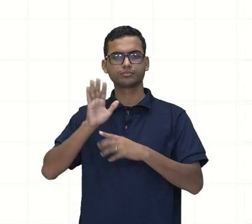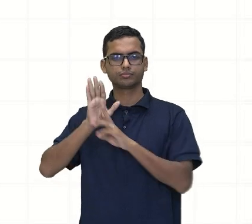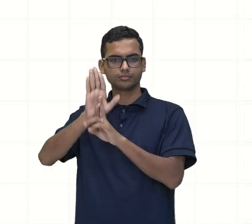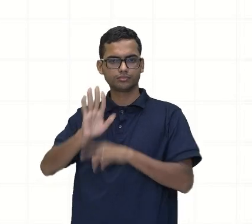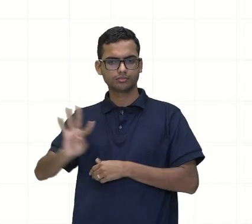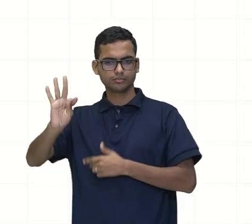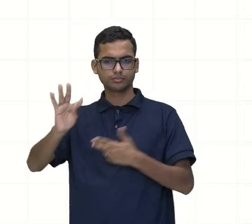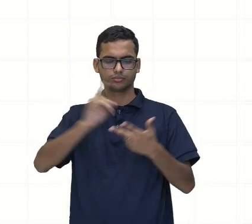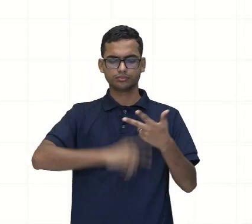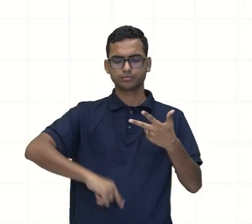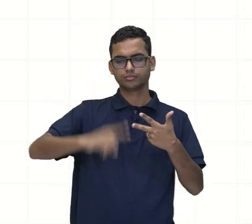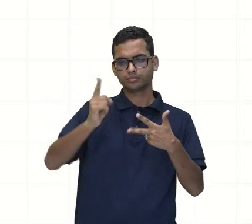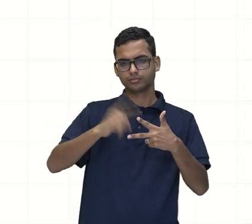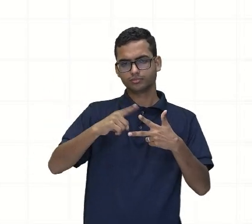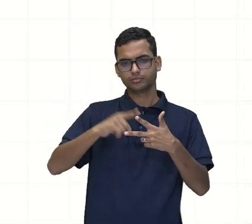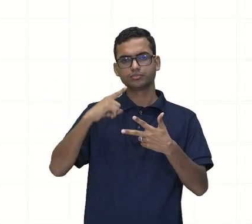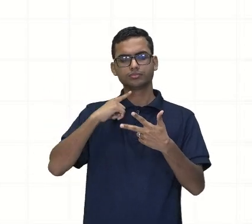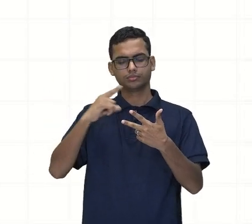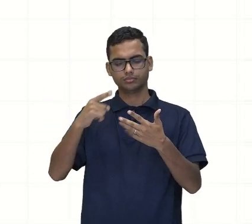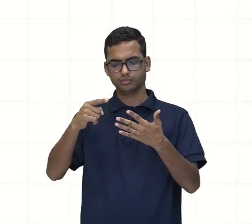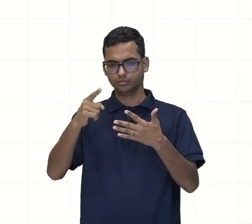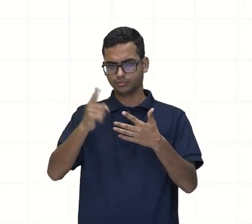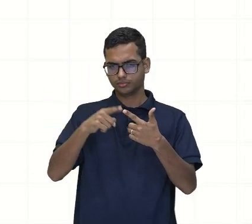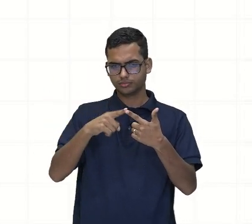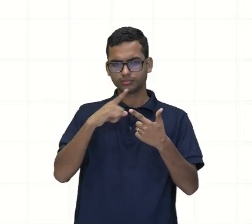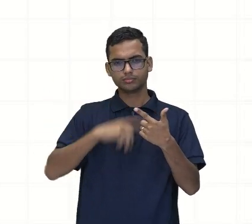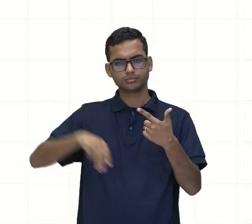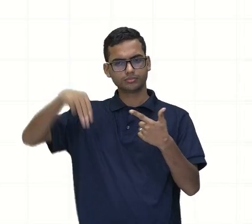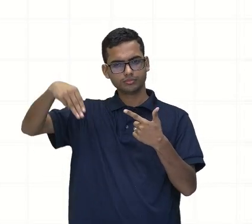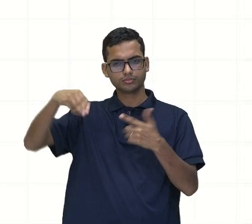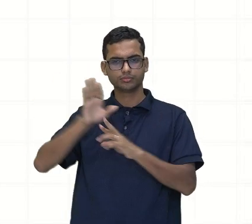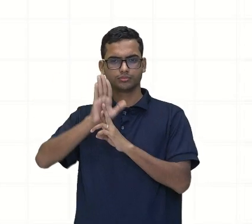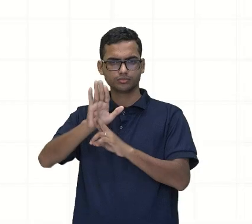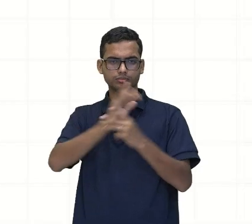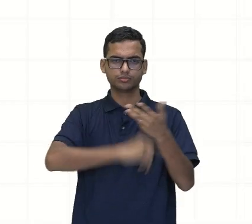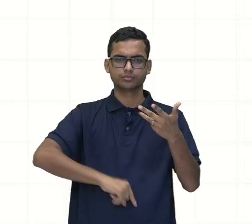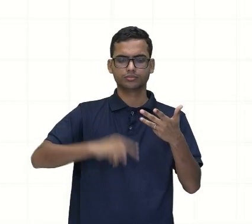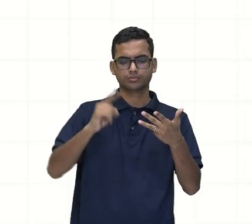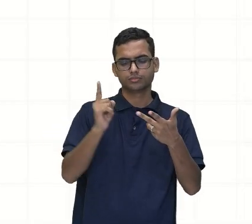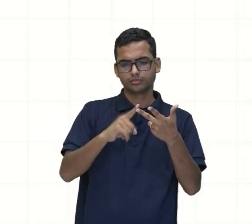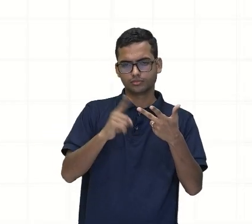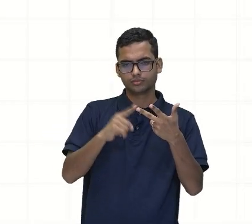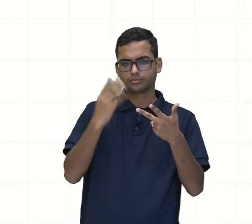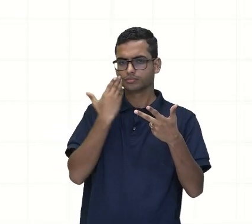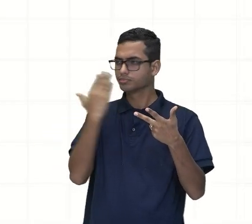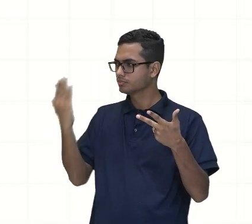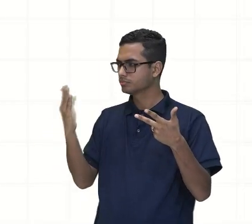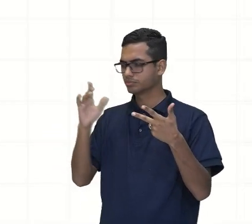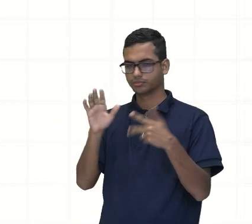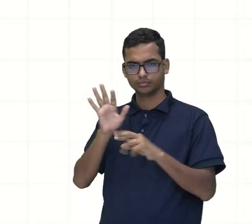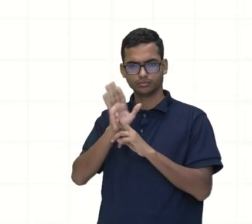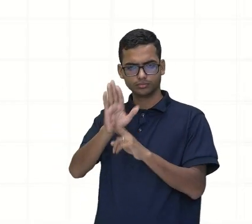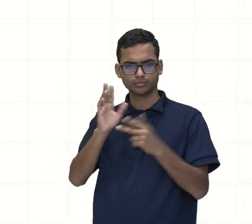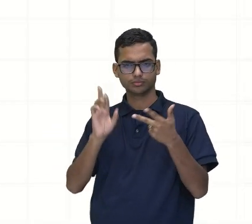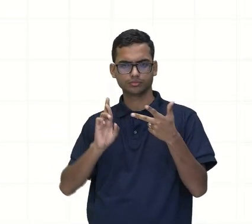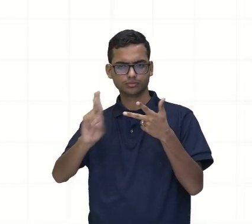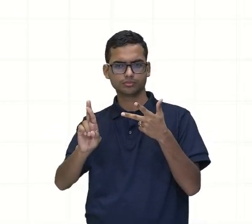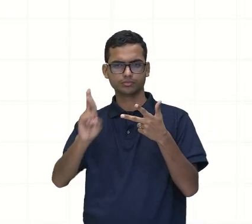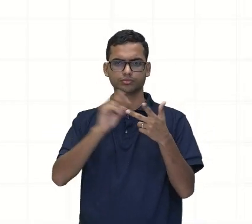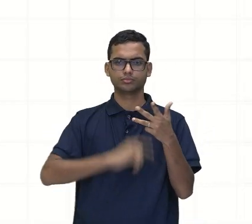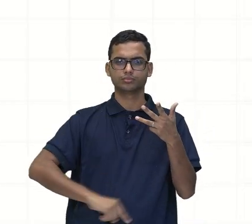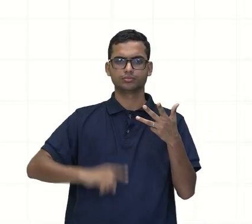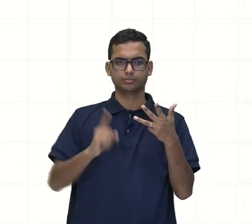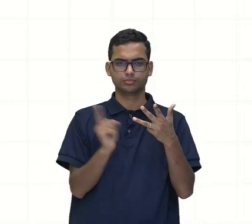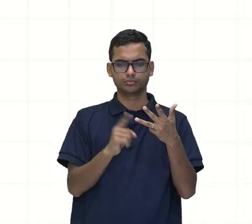A cidade de Porto Alegre está representada pela letra M. A cidade de Jataí está representada pela